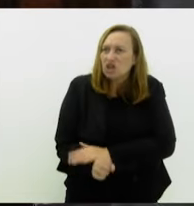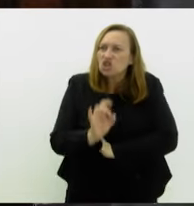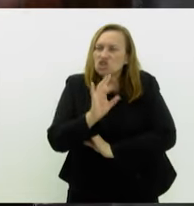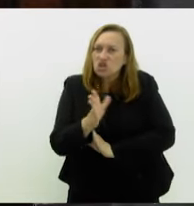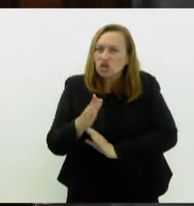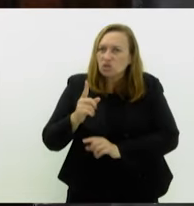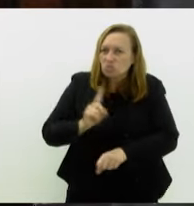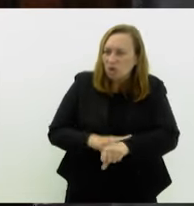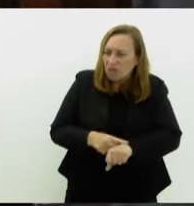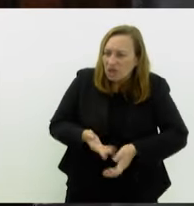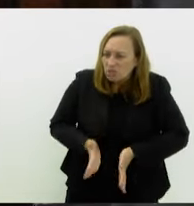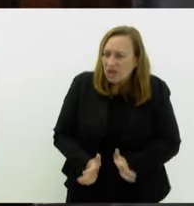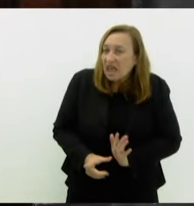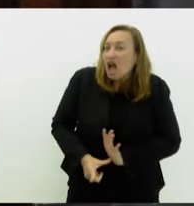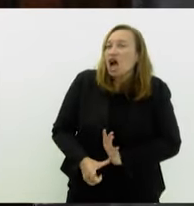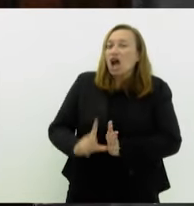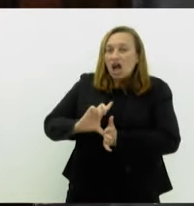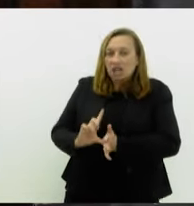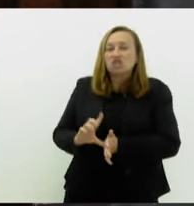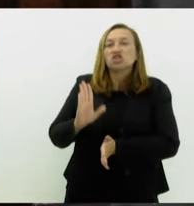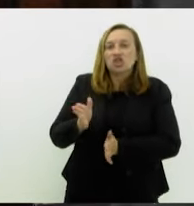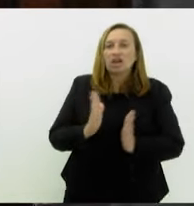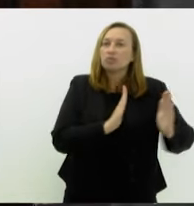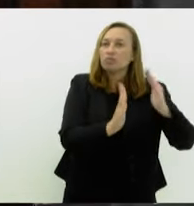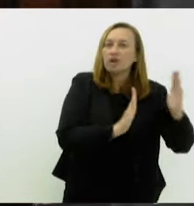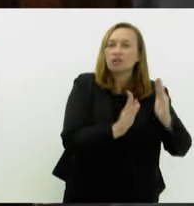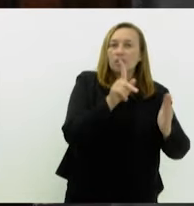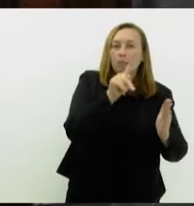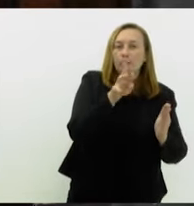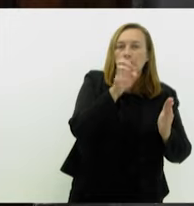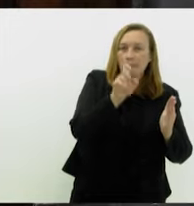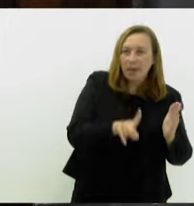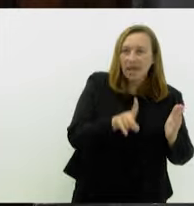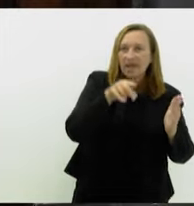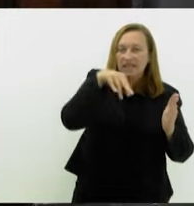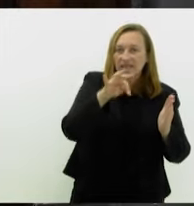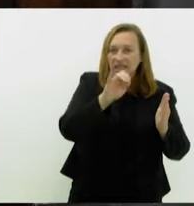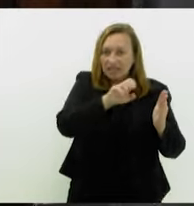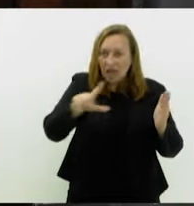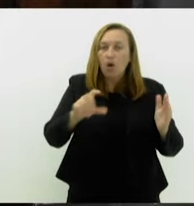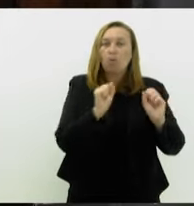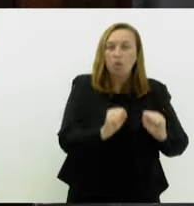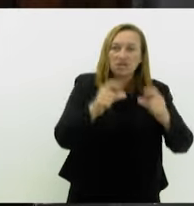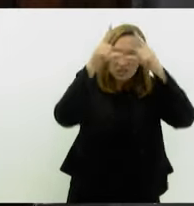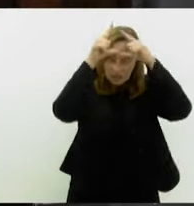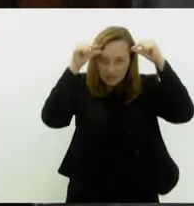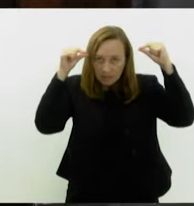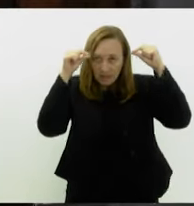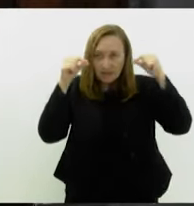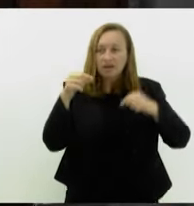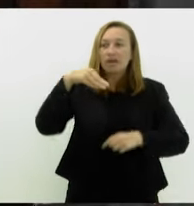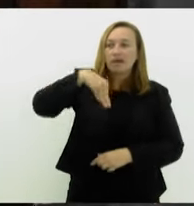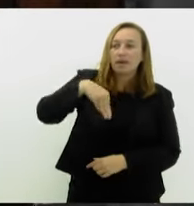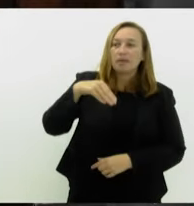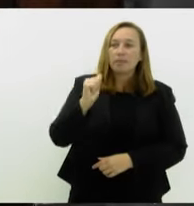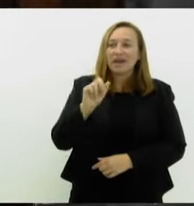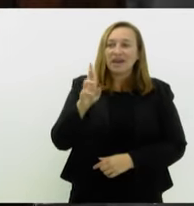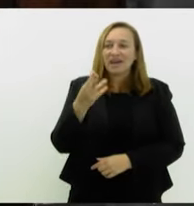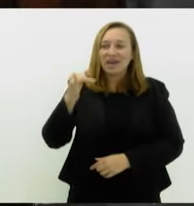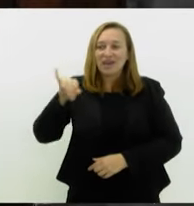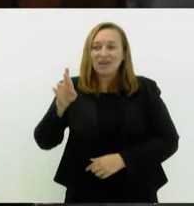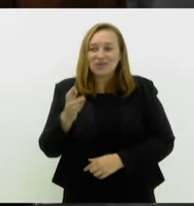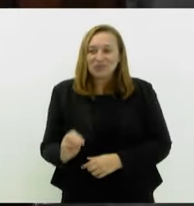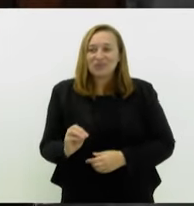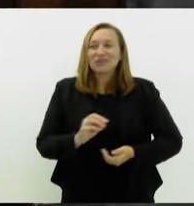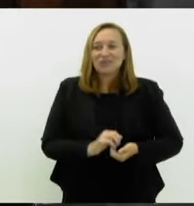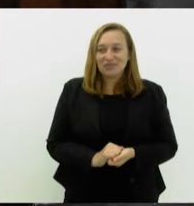parto ela começa muito antes desde o pré-natal pode envolver médico enfermeiro maqueiro seja quem for a instituição tem